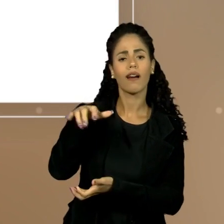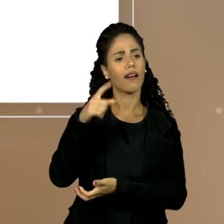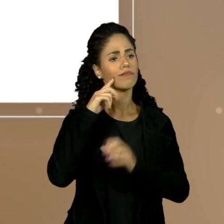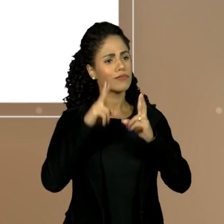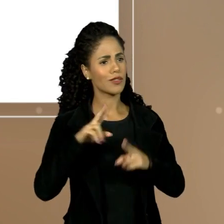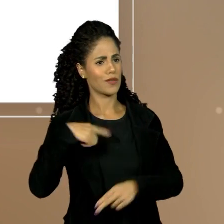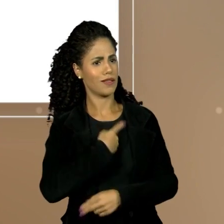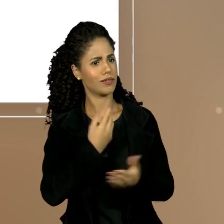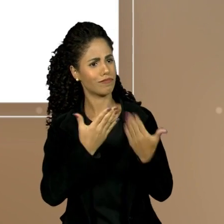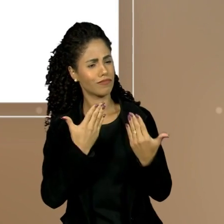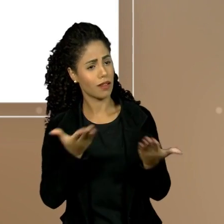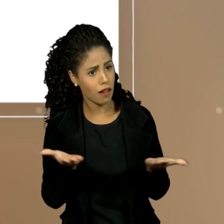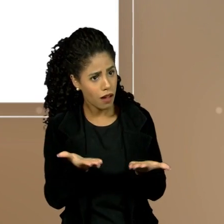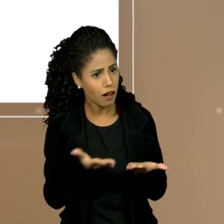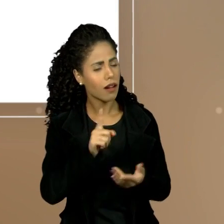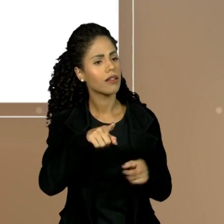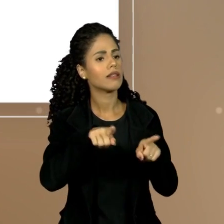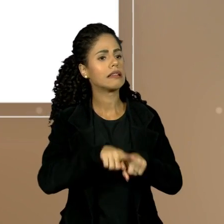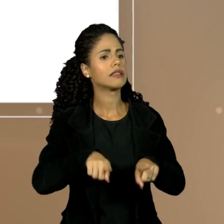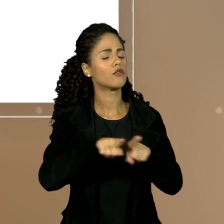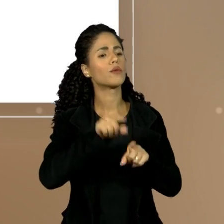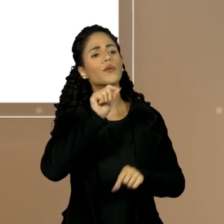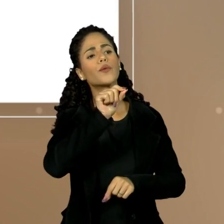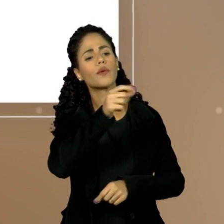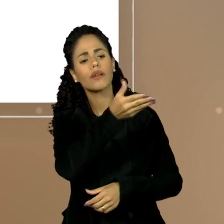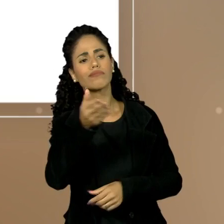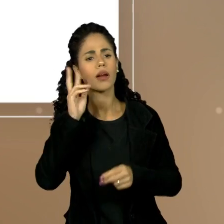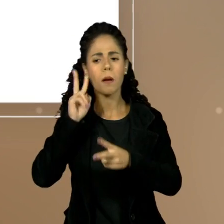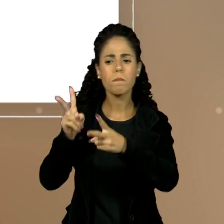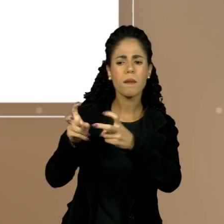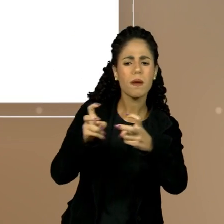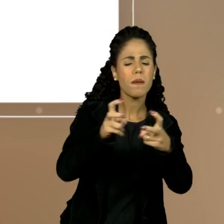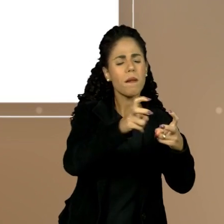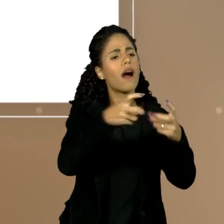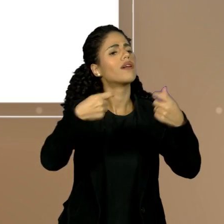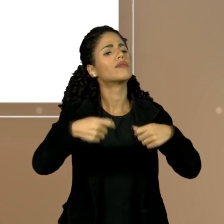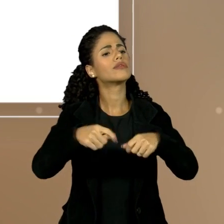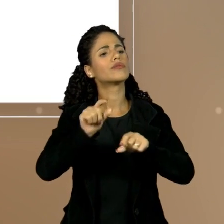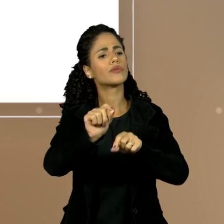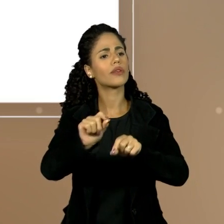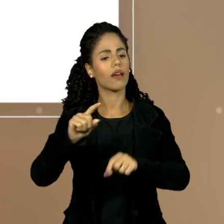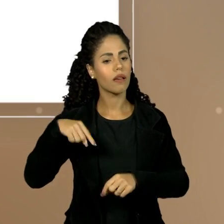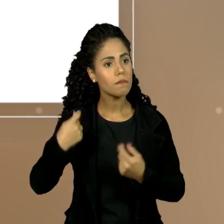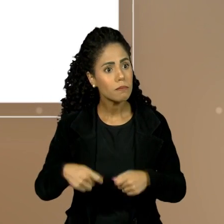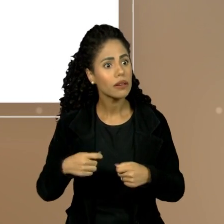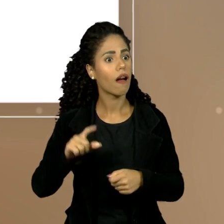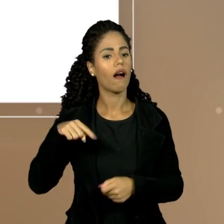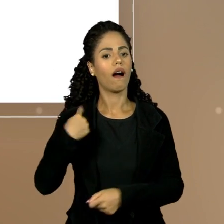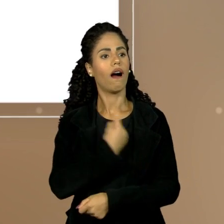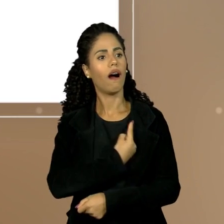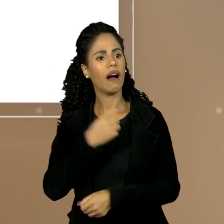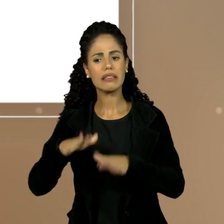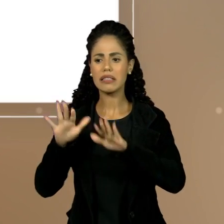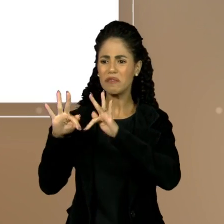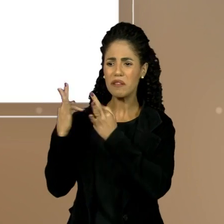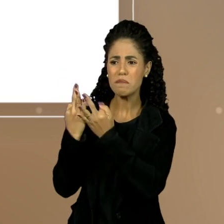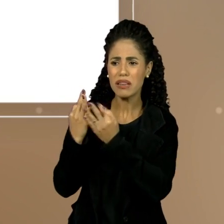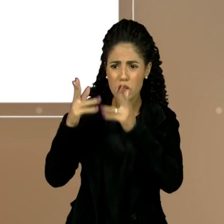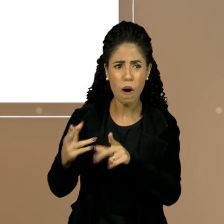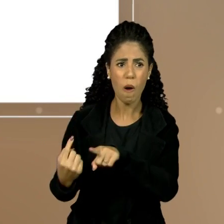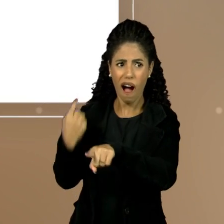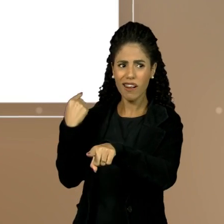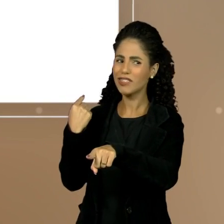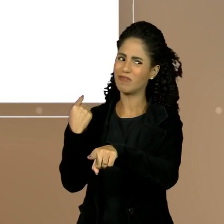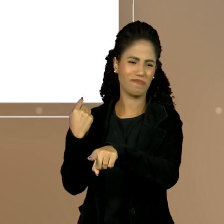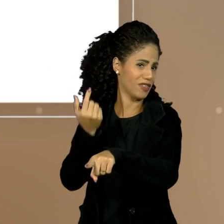né? E não deixa de ser sintomático que essa percepção se reforça à medida que não existe mais a estrutura familiar de antigamente, na